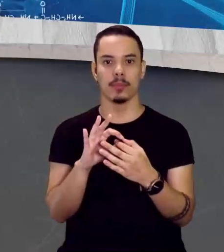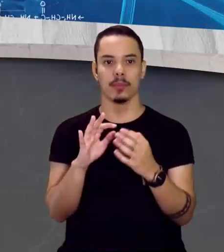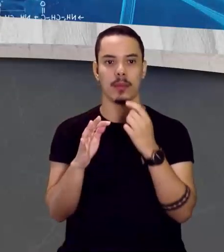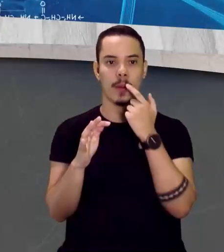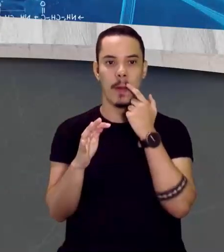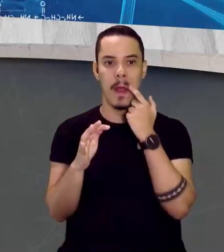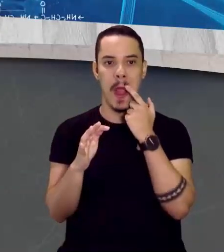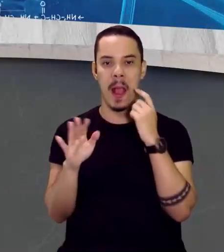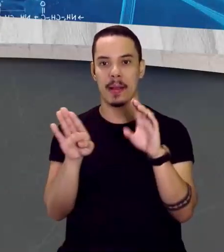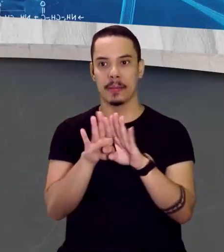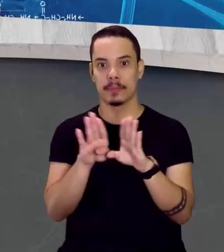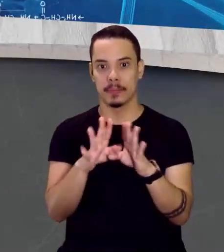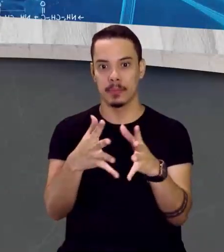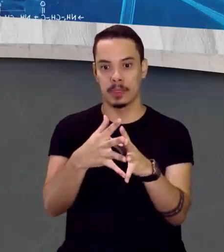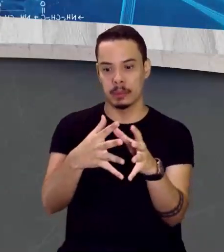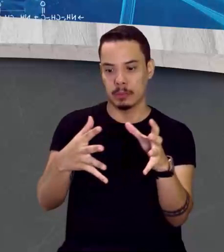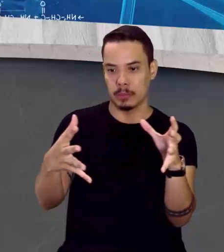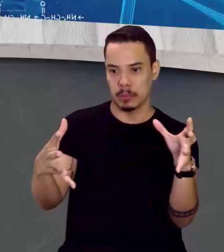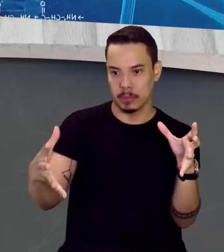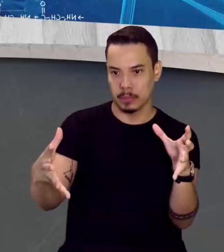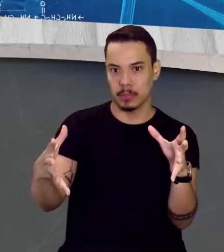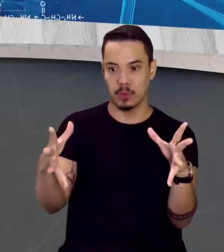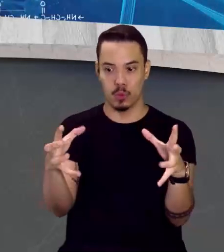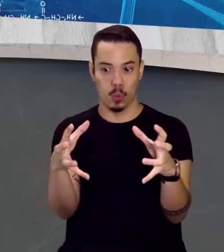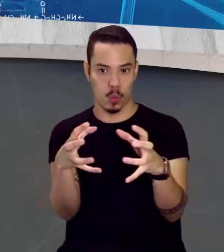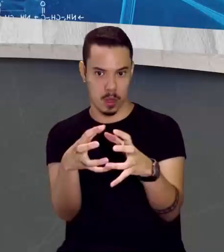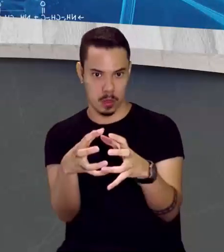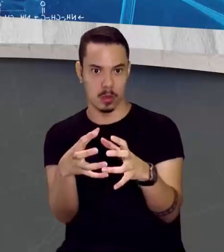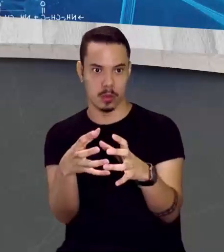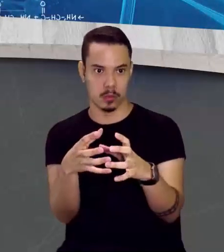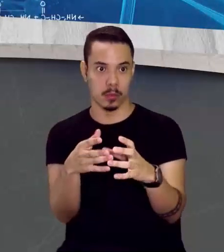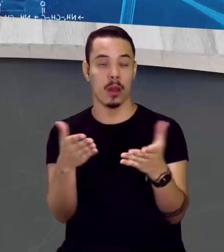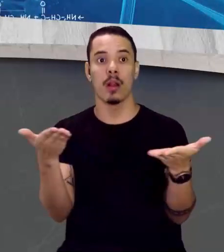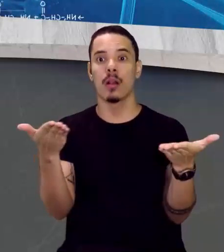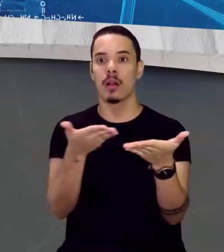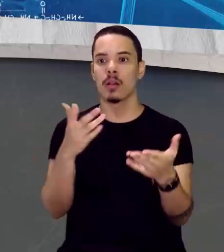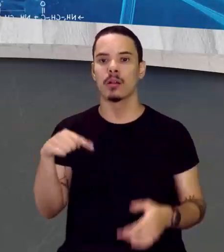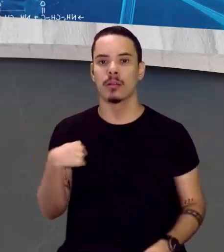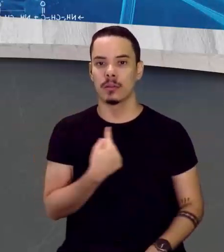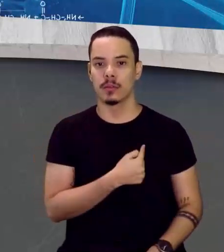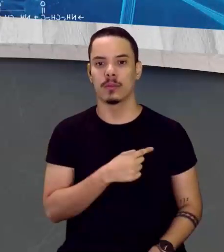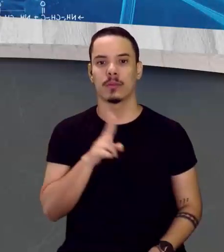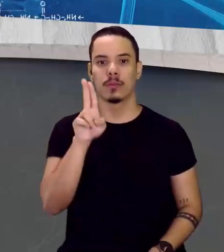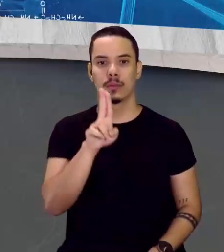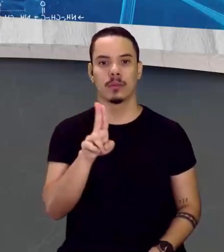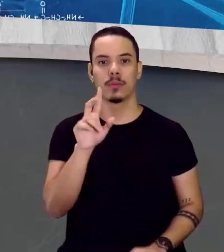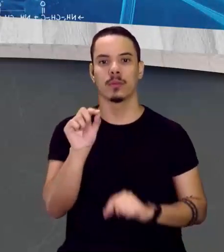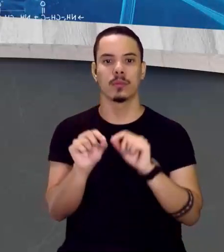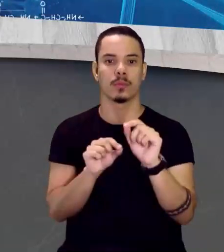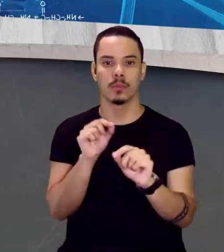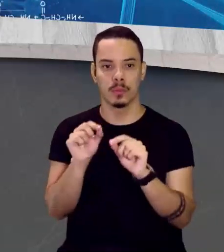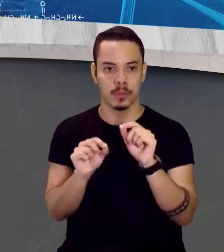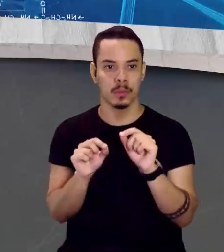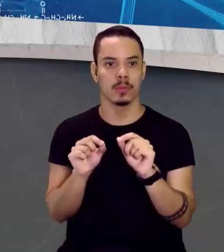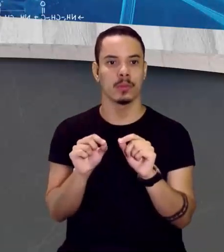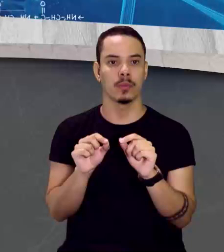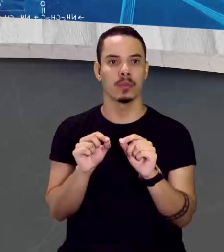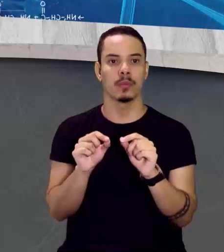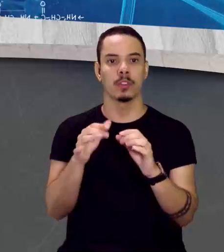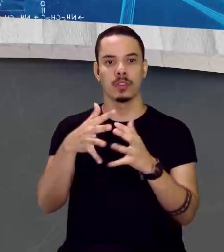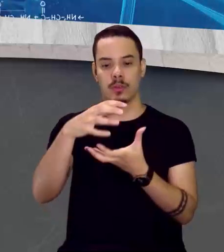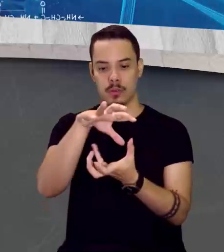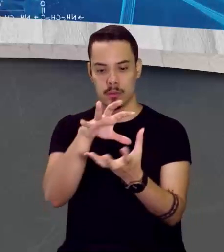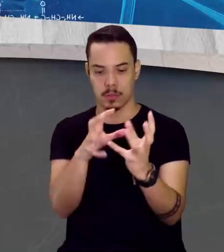expansão de octeto e contração do octeto. E agora nós vamos trabalhar com a geometria